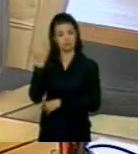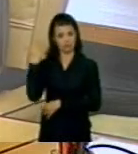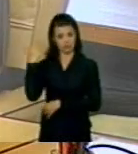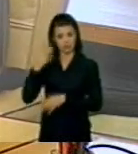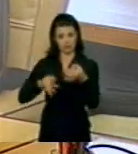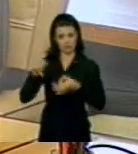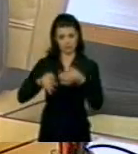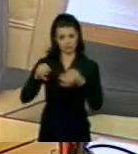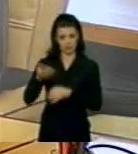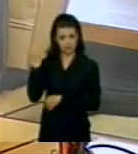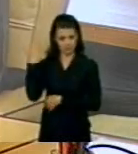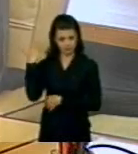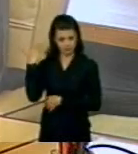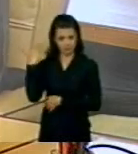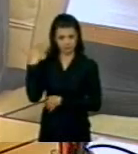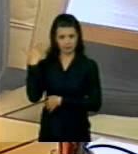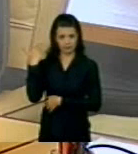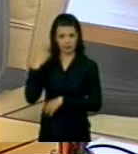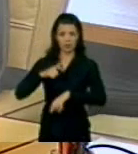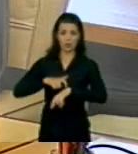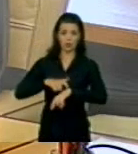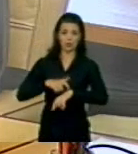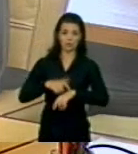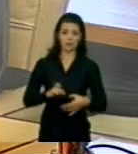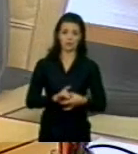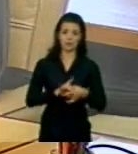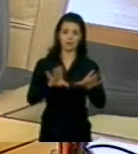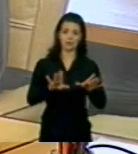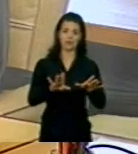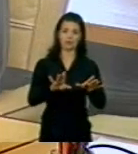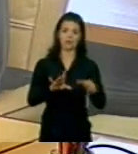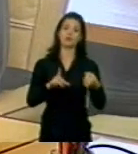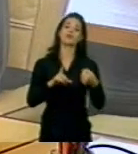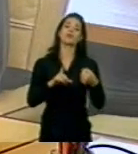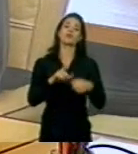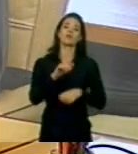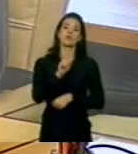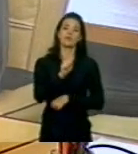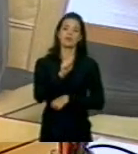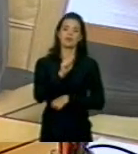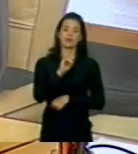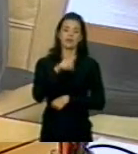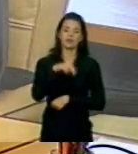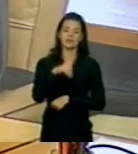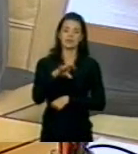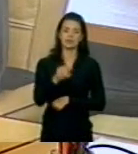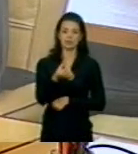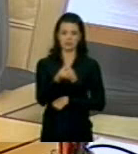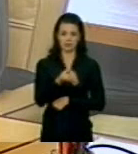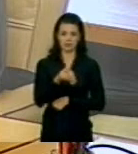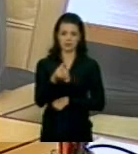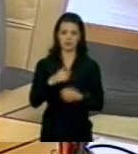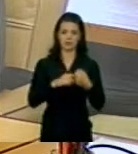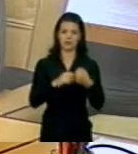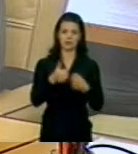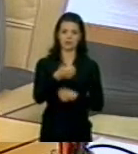julgamento, que a partir do momento em que se passa a admitir a aplicação do inciso 6º do artigo